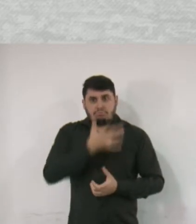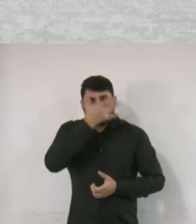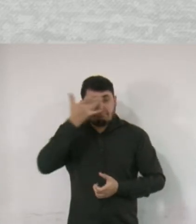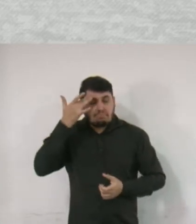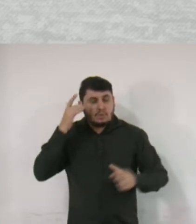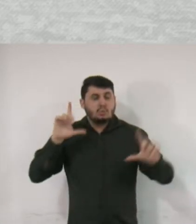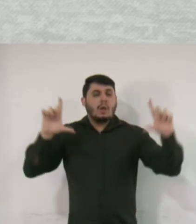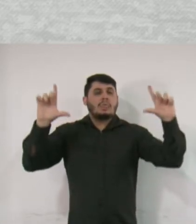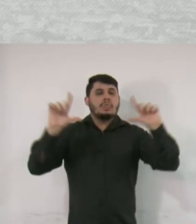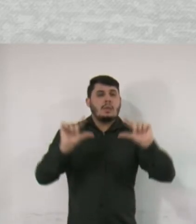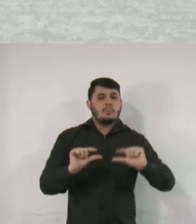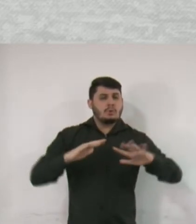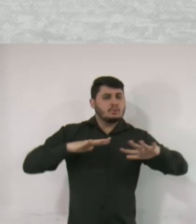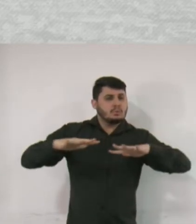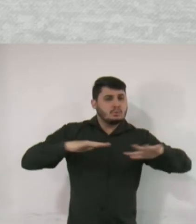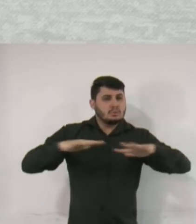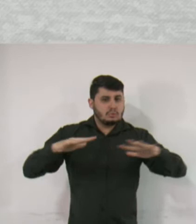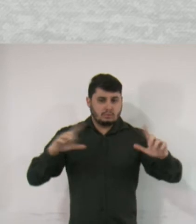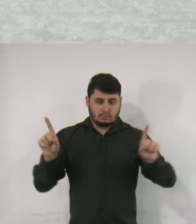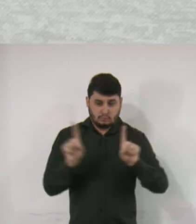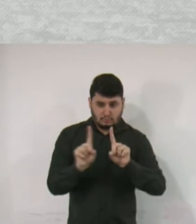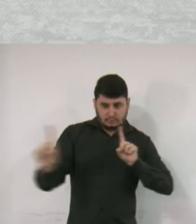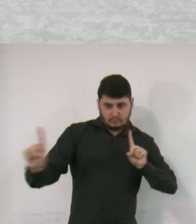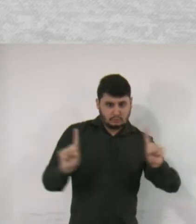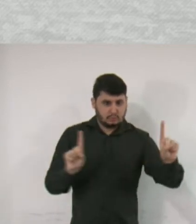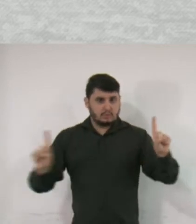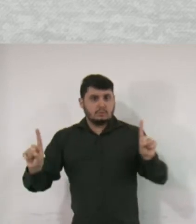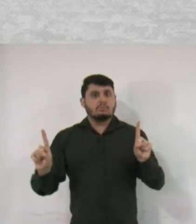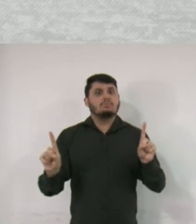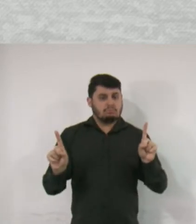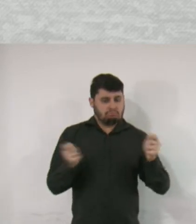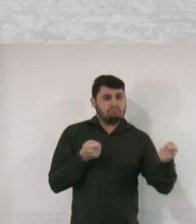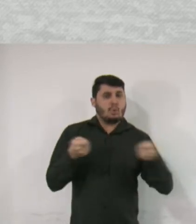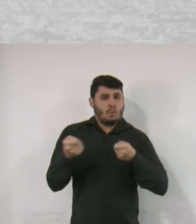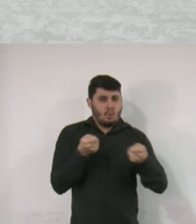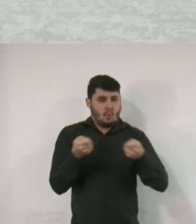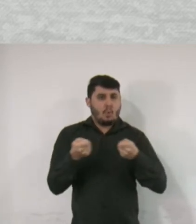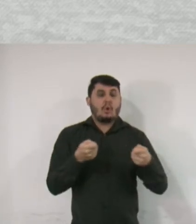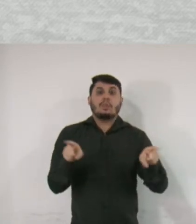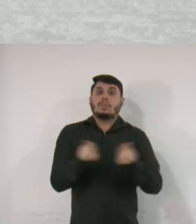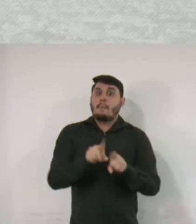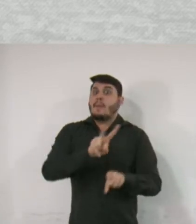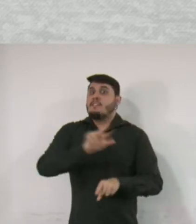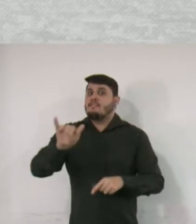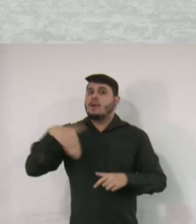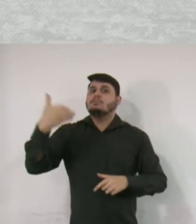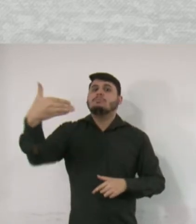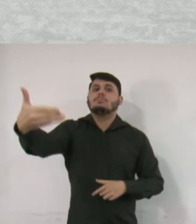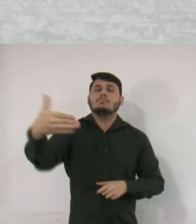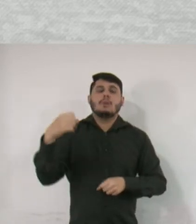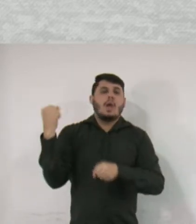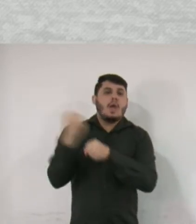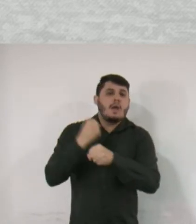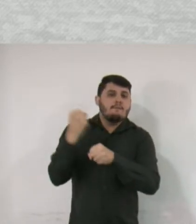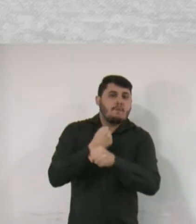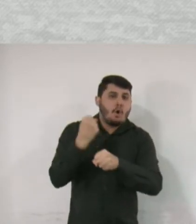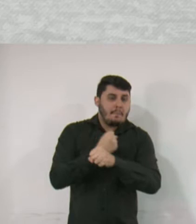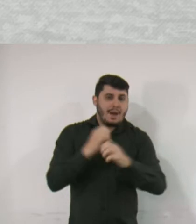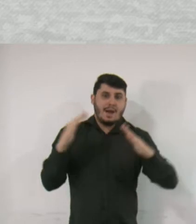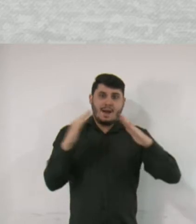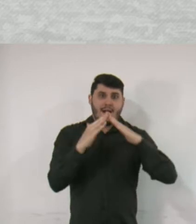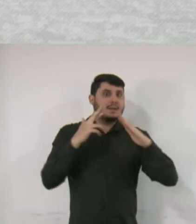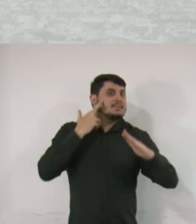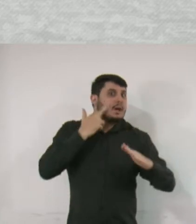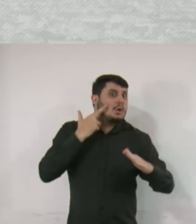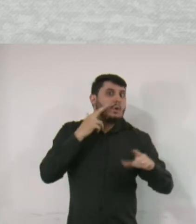novos espaços. A requalificação da Casa Rosa, a requalificação do mercado de farinha e a